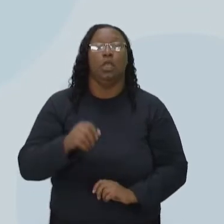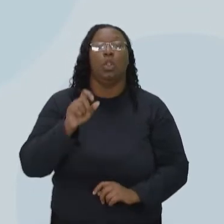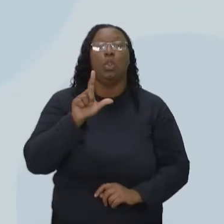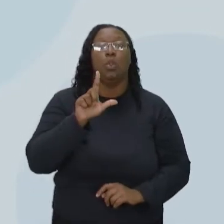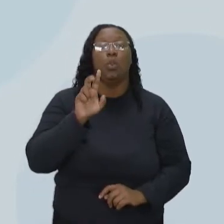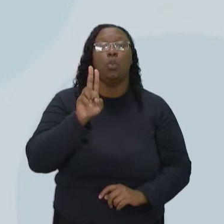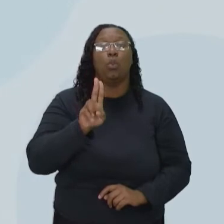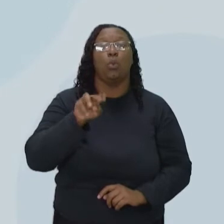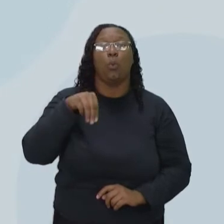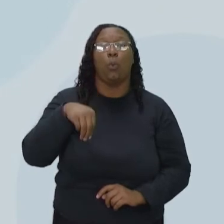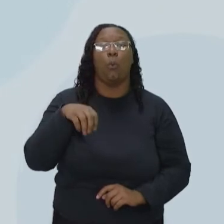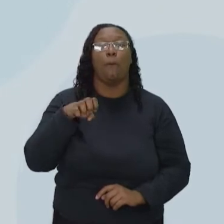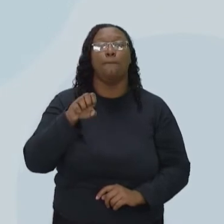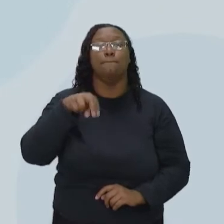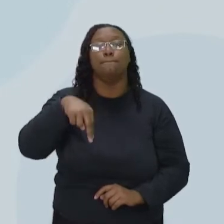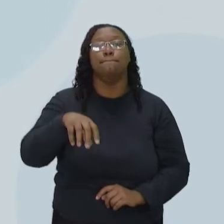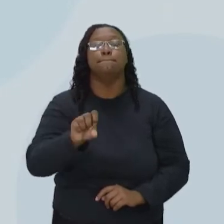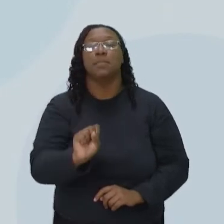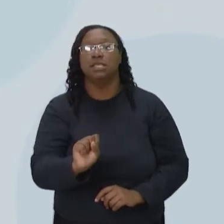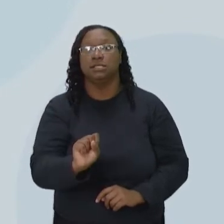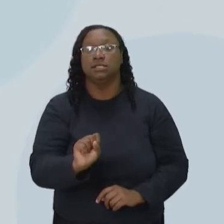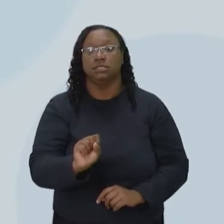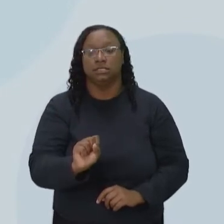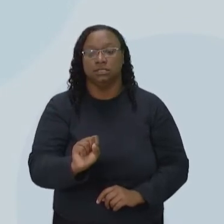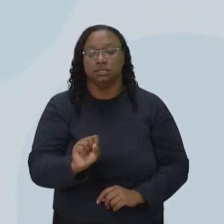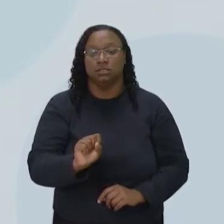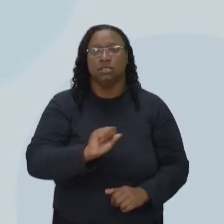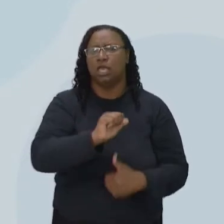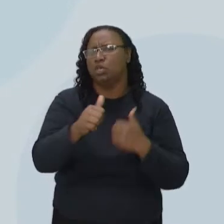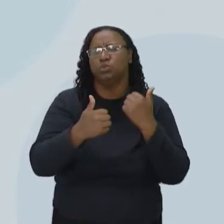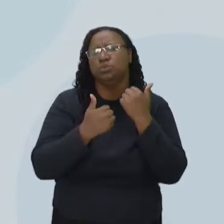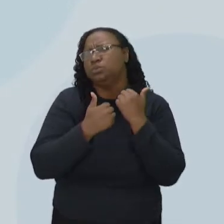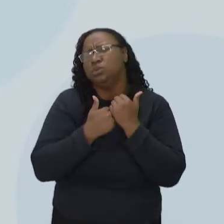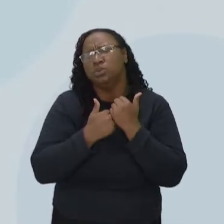Lumens. E aí, se eu substituir ali por